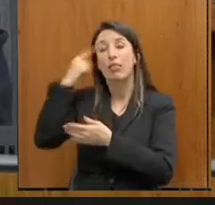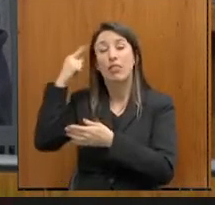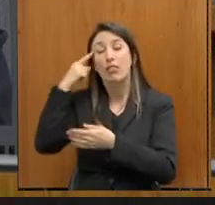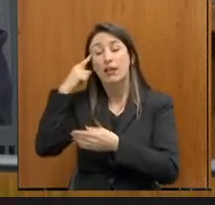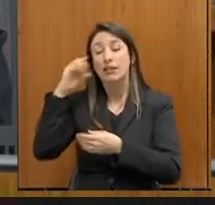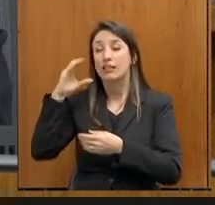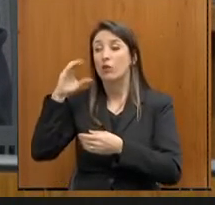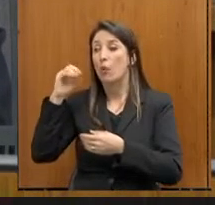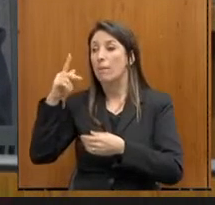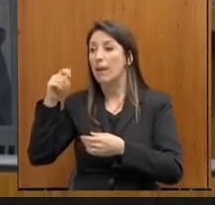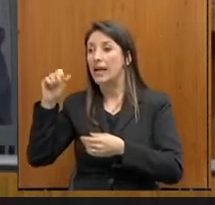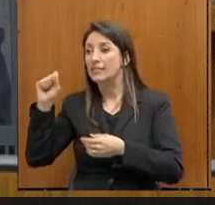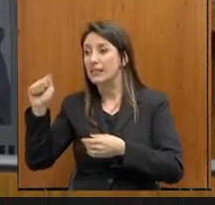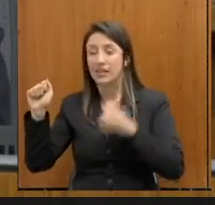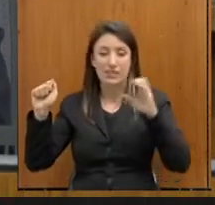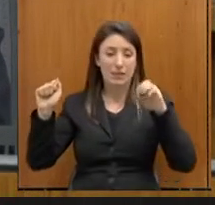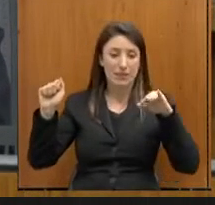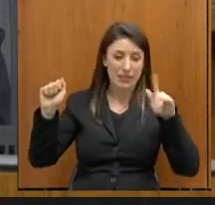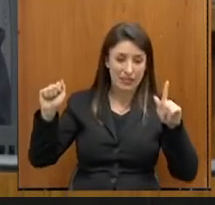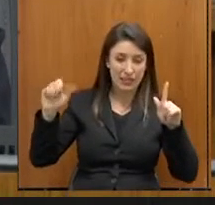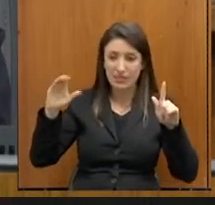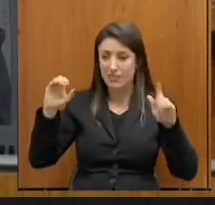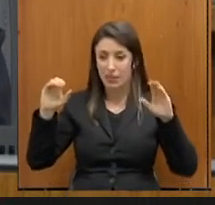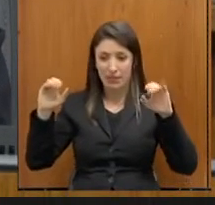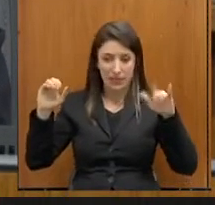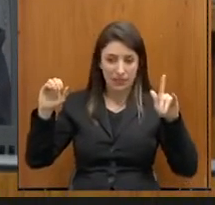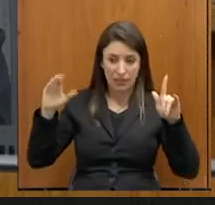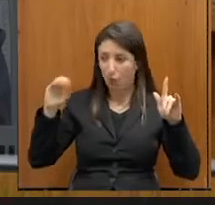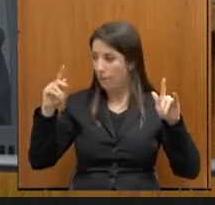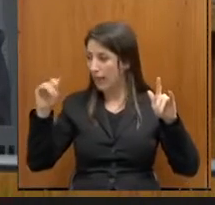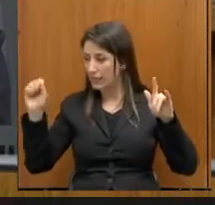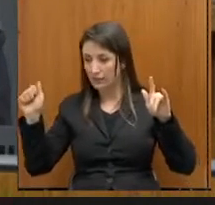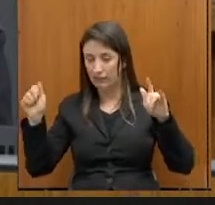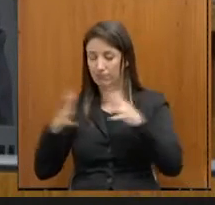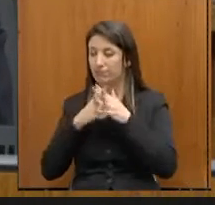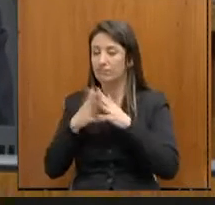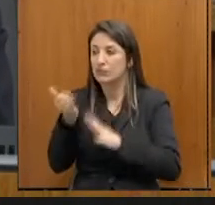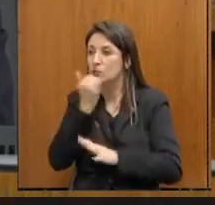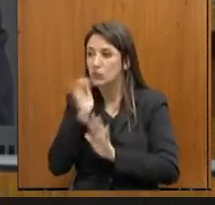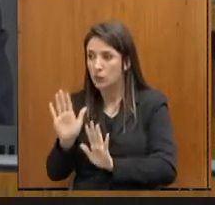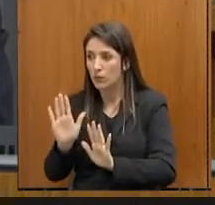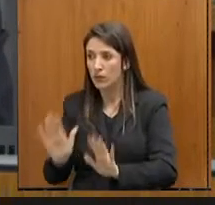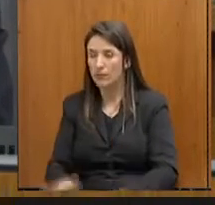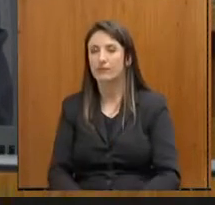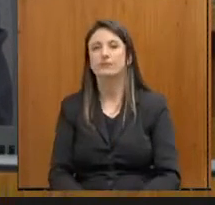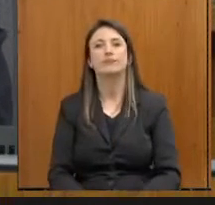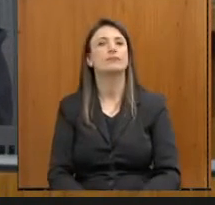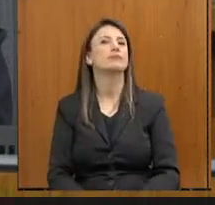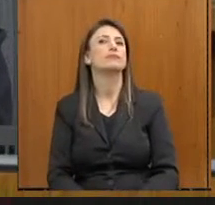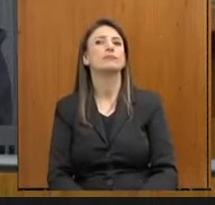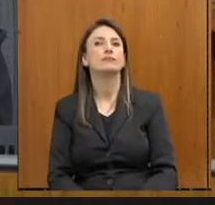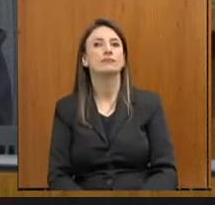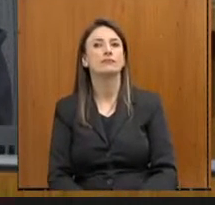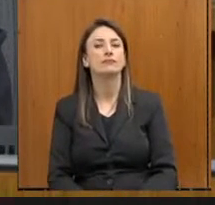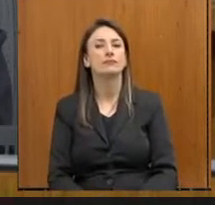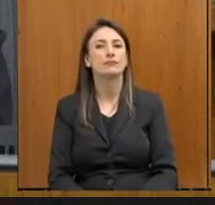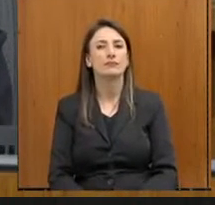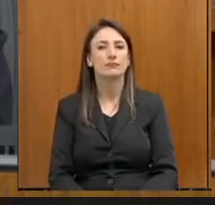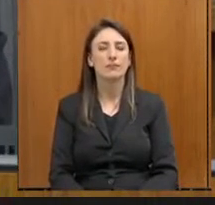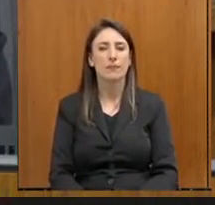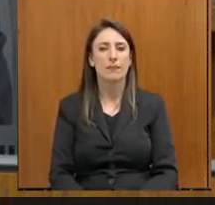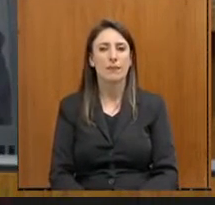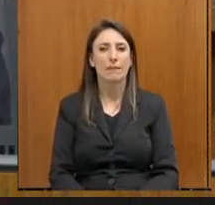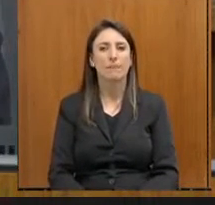copasa.com que você me COPASA aqui essa amiga desculpa viu Hoje é 25 minutos Obrigado amigo